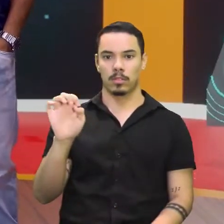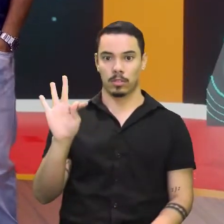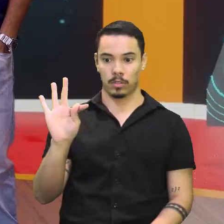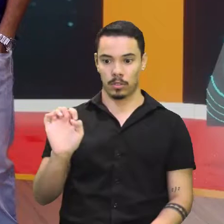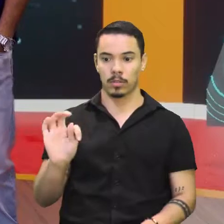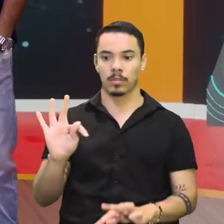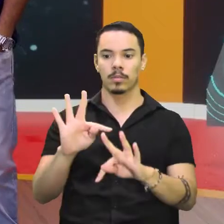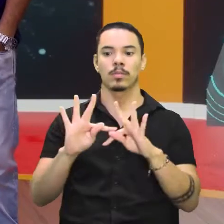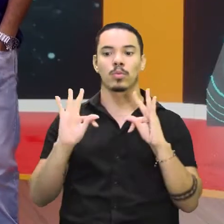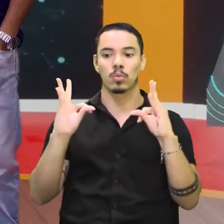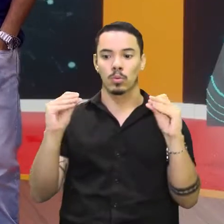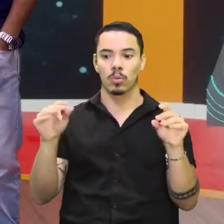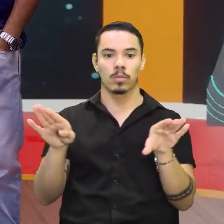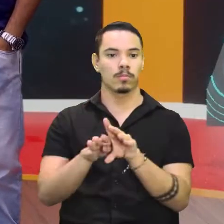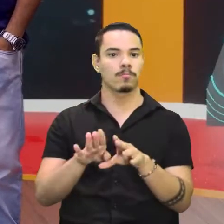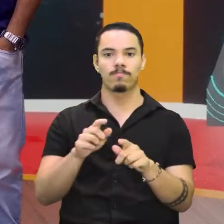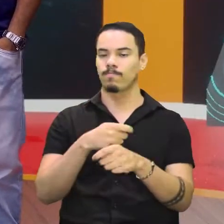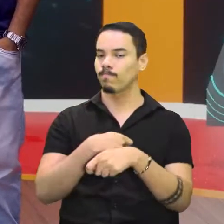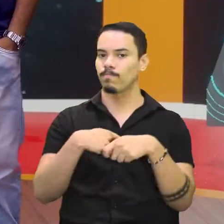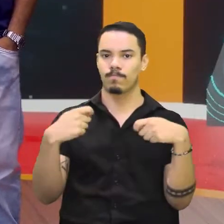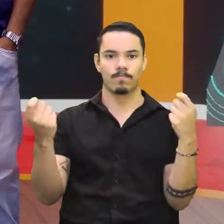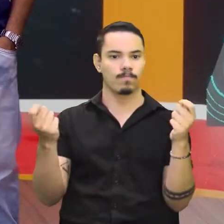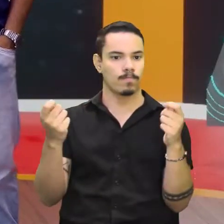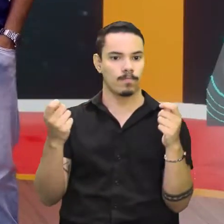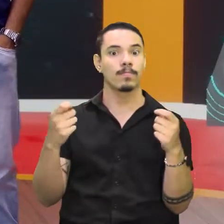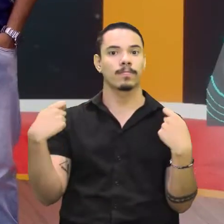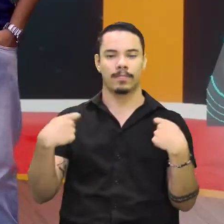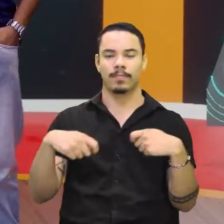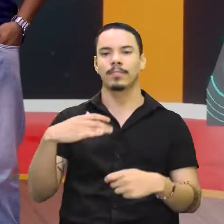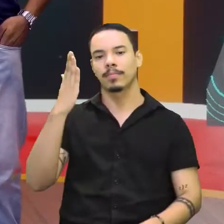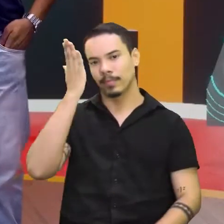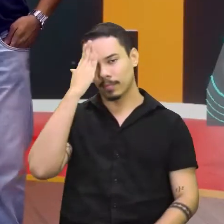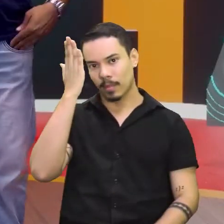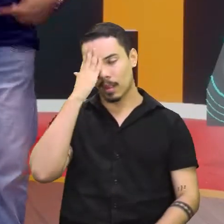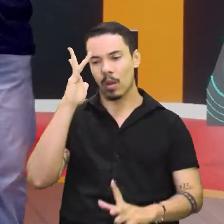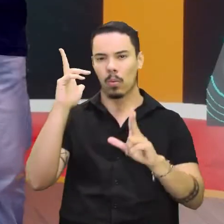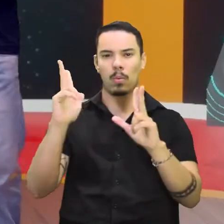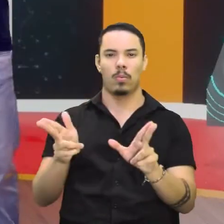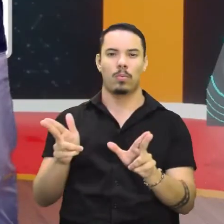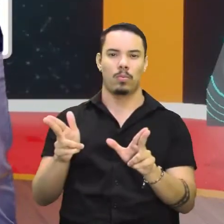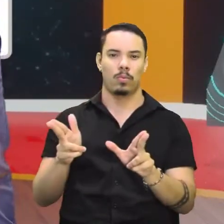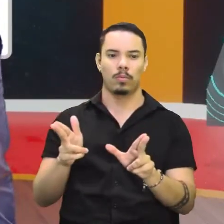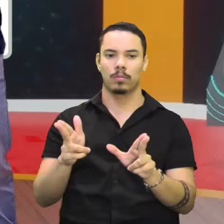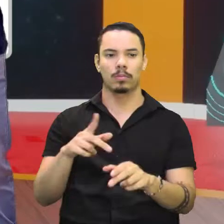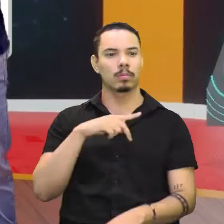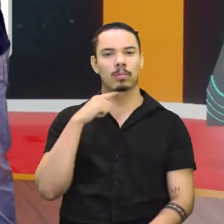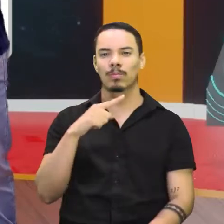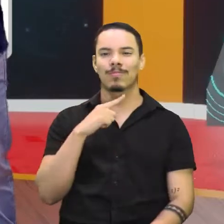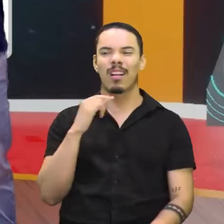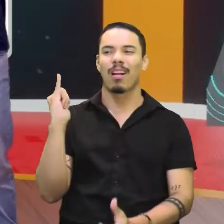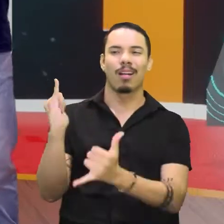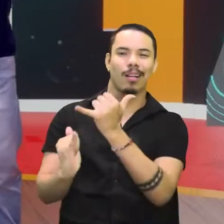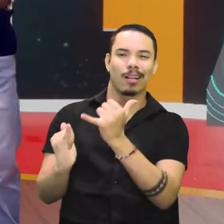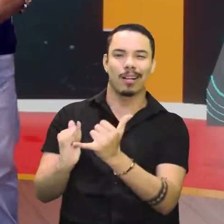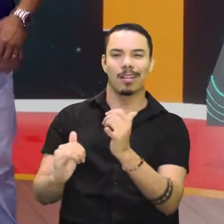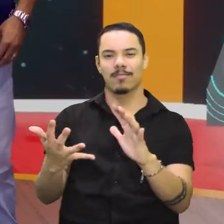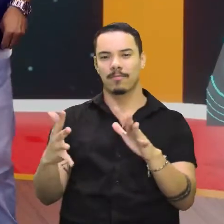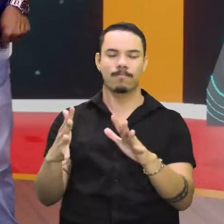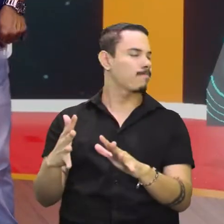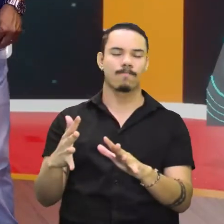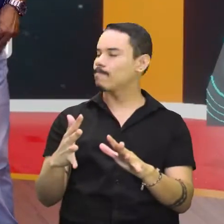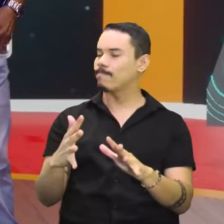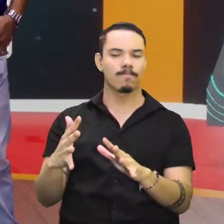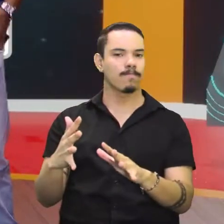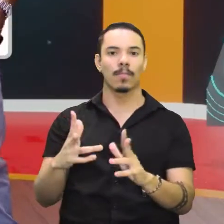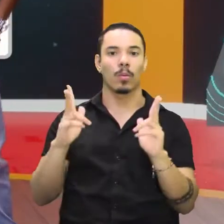igualdade de polinômios não tem boca. Não. Tem que ser igual mesmo. Não pode ser parecido. Não, tem que ser hoje a gente está